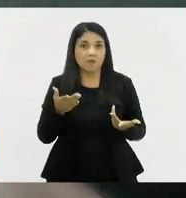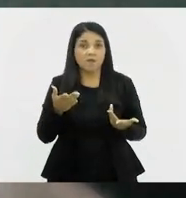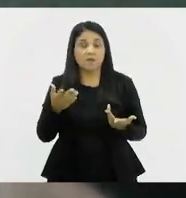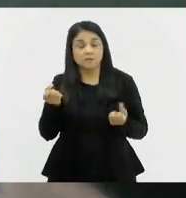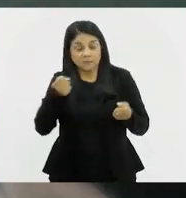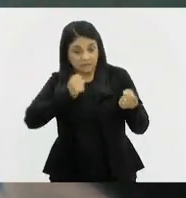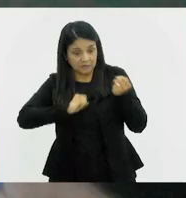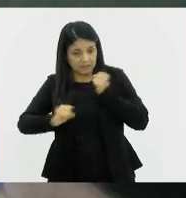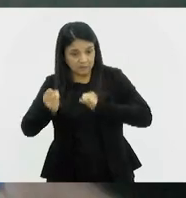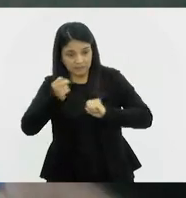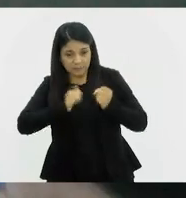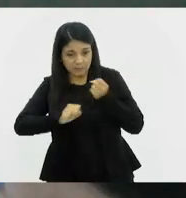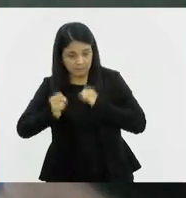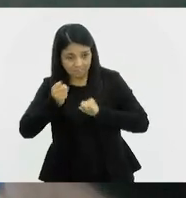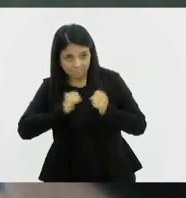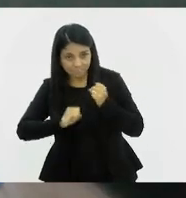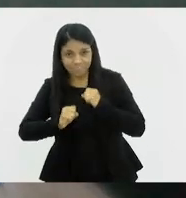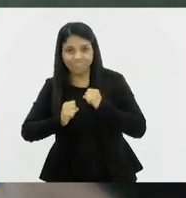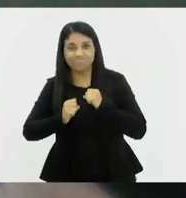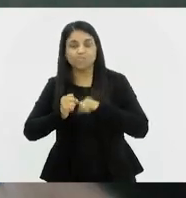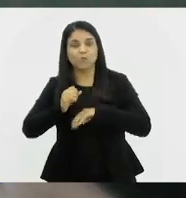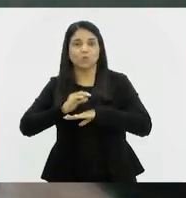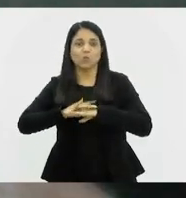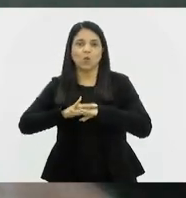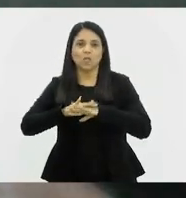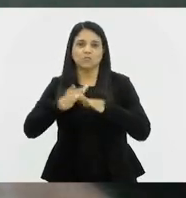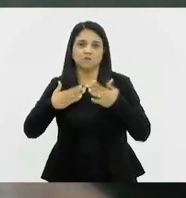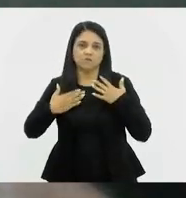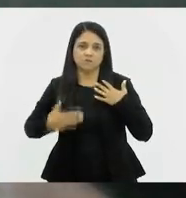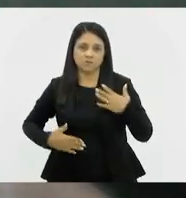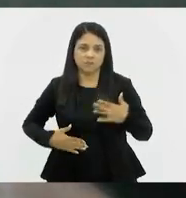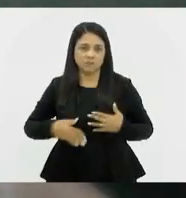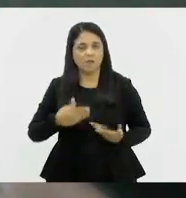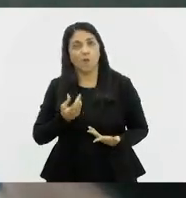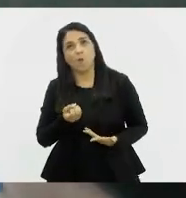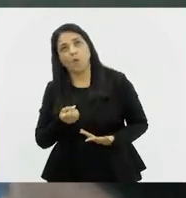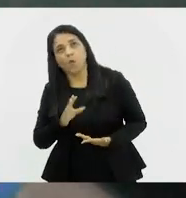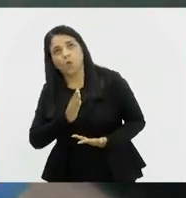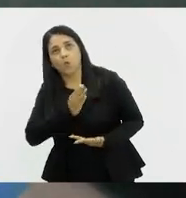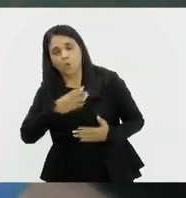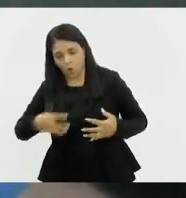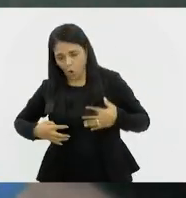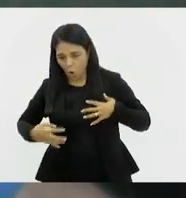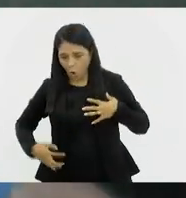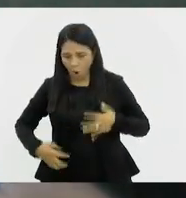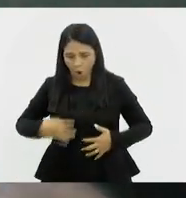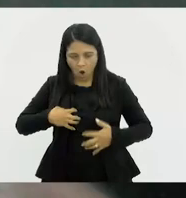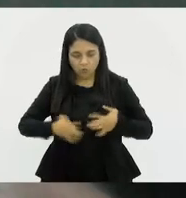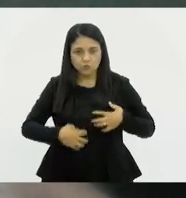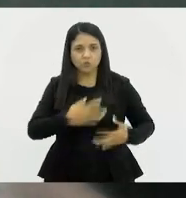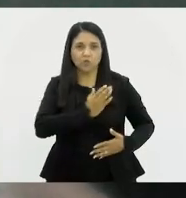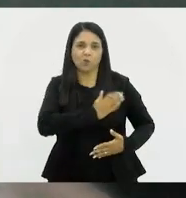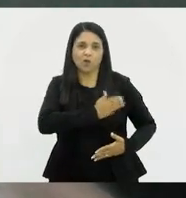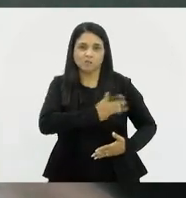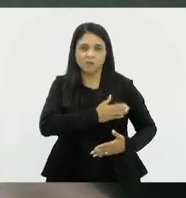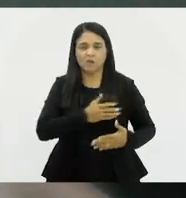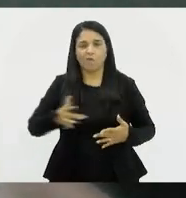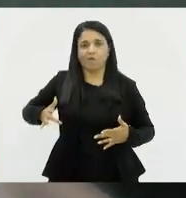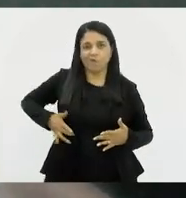alguma degeneração no nosso organismo, seja no coração, seja no pulmão, no fígado.